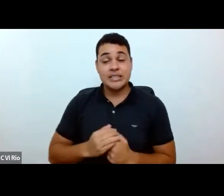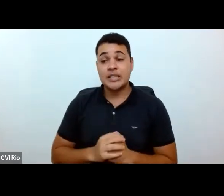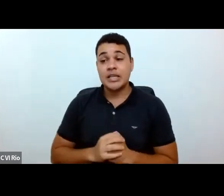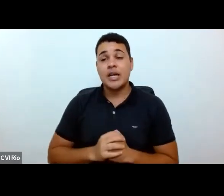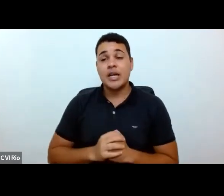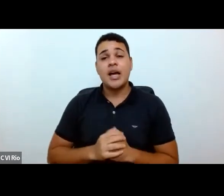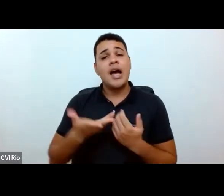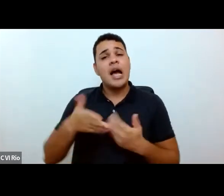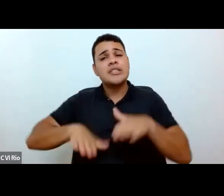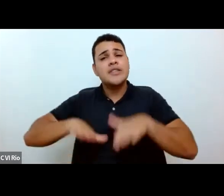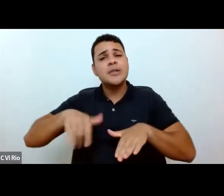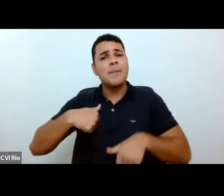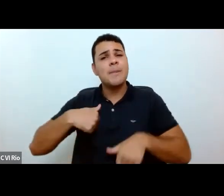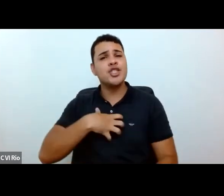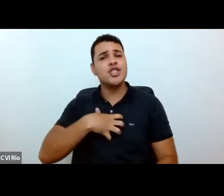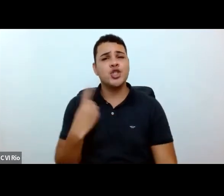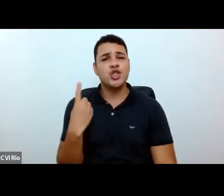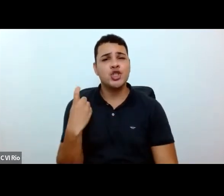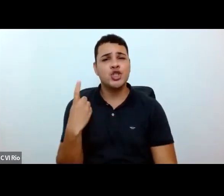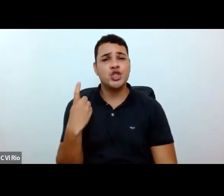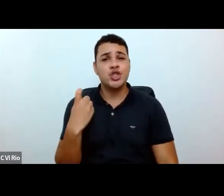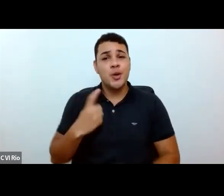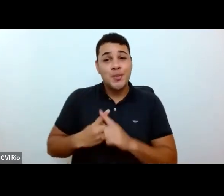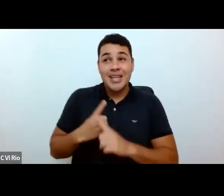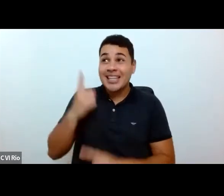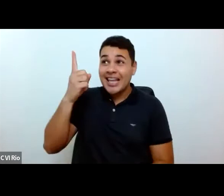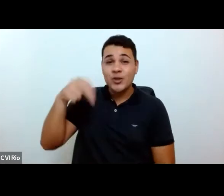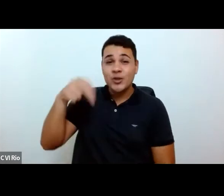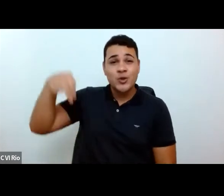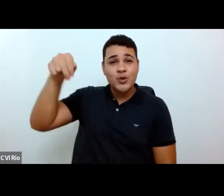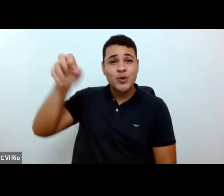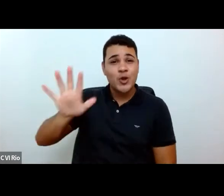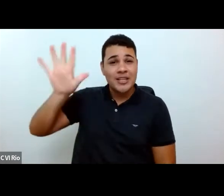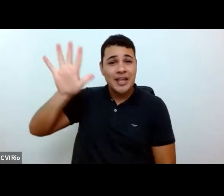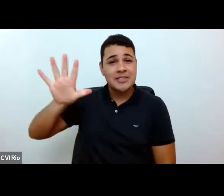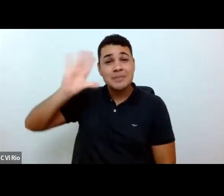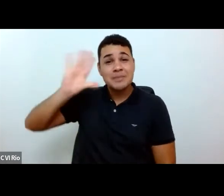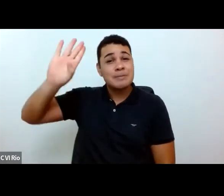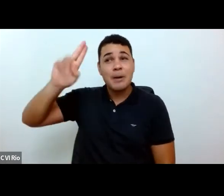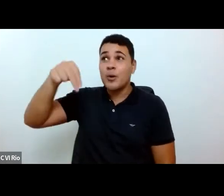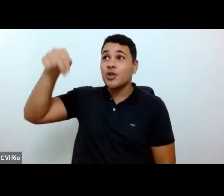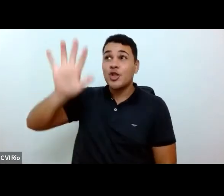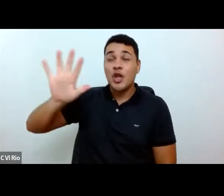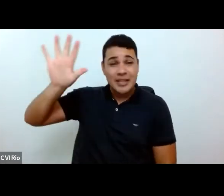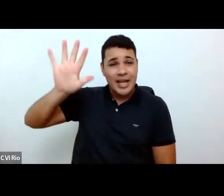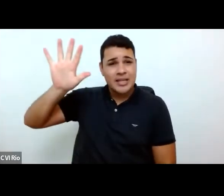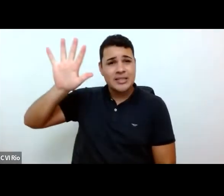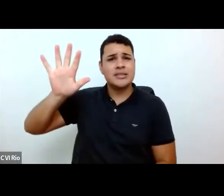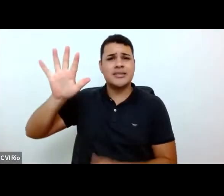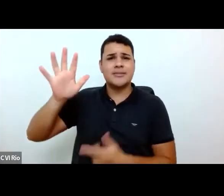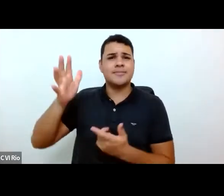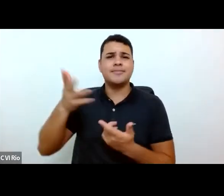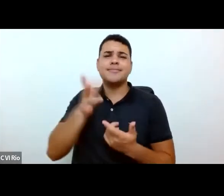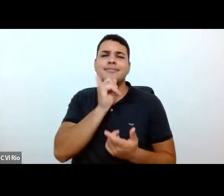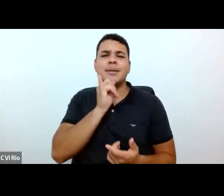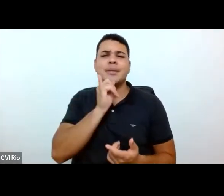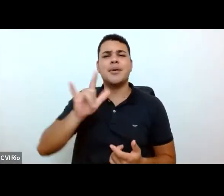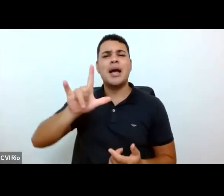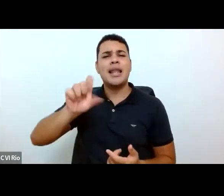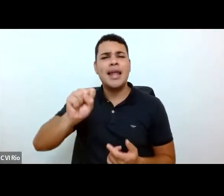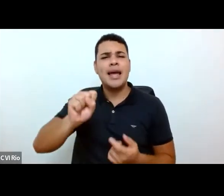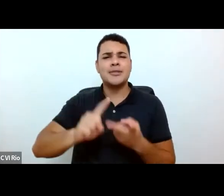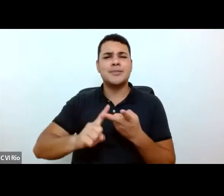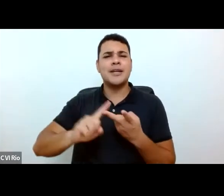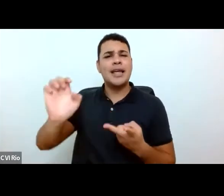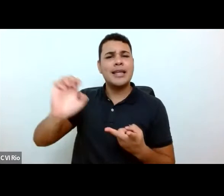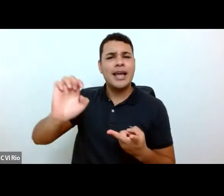muitas vezes, porque lá no sertão, principalmente na região Nordeste, é, a questão de lésbicas, gays, não